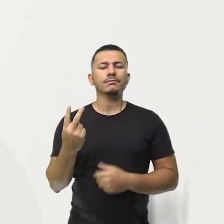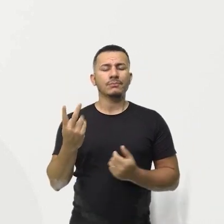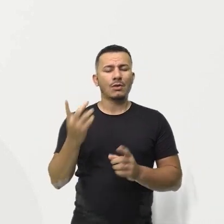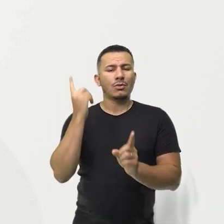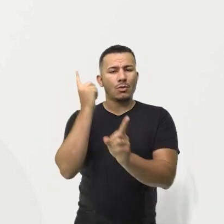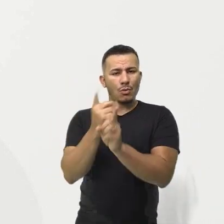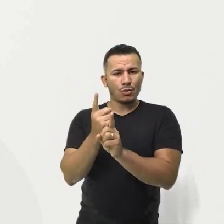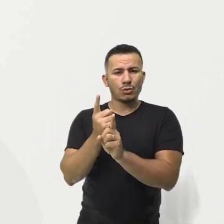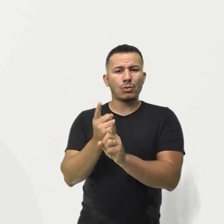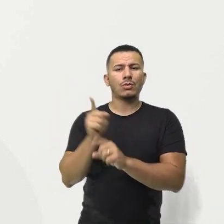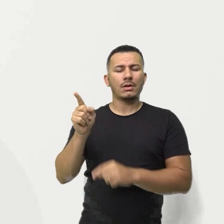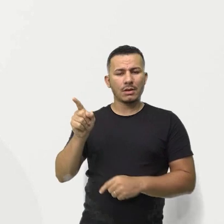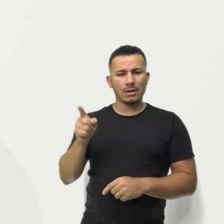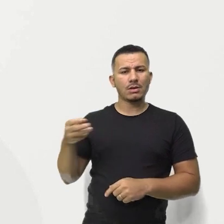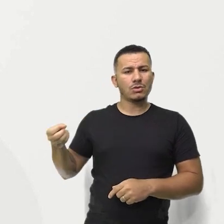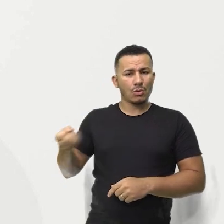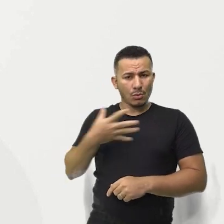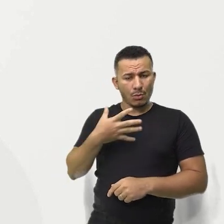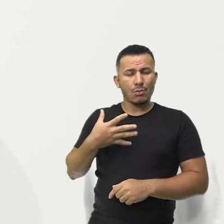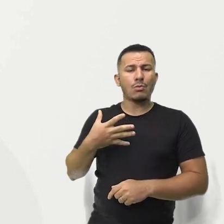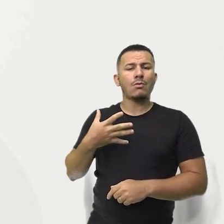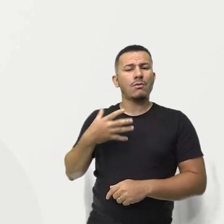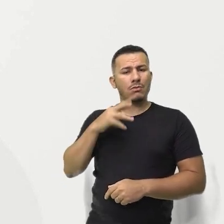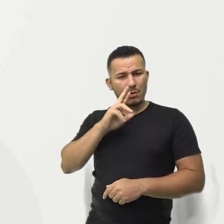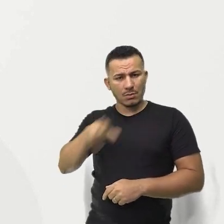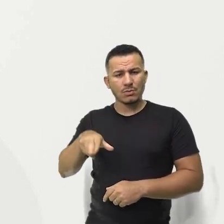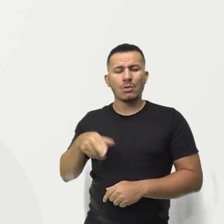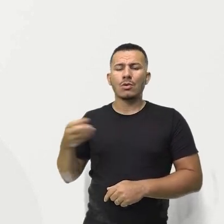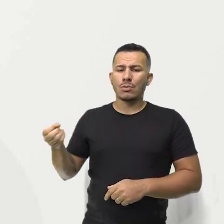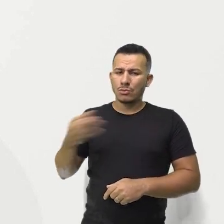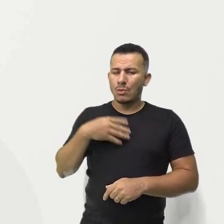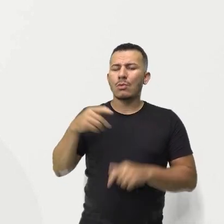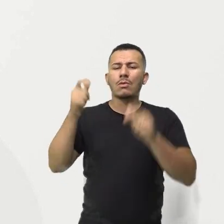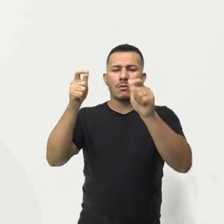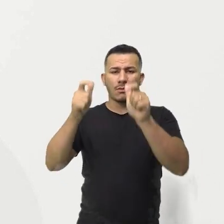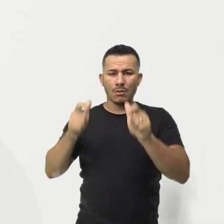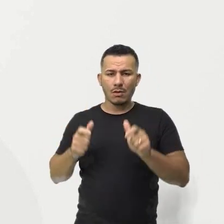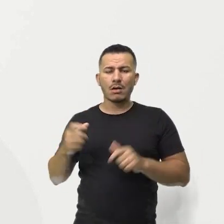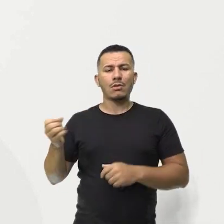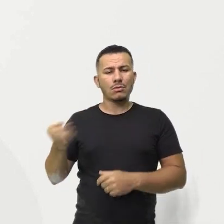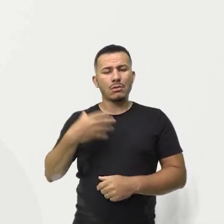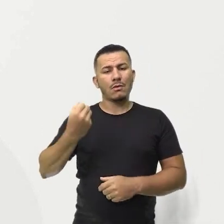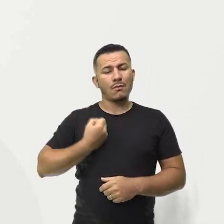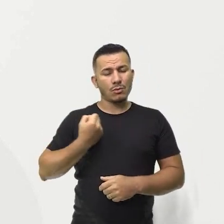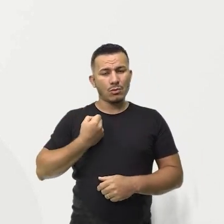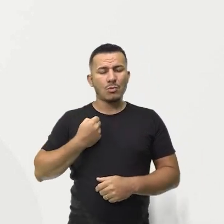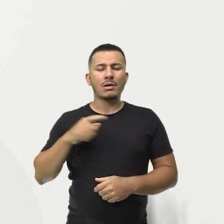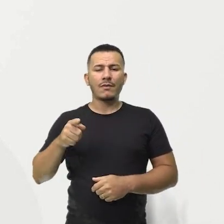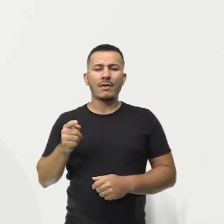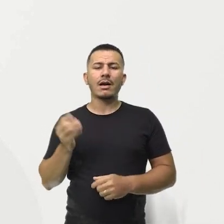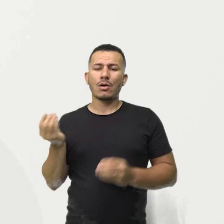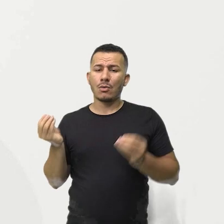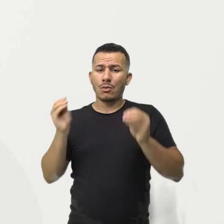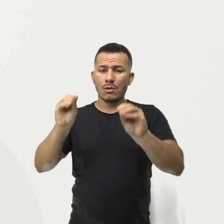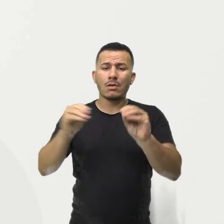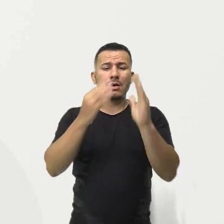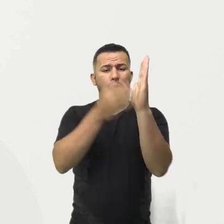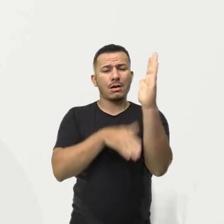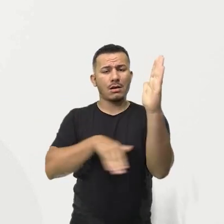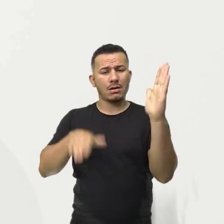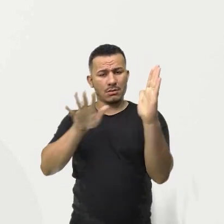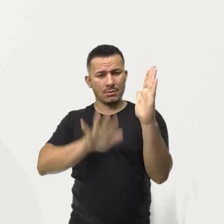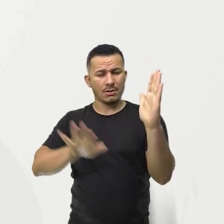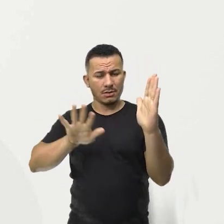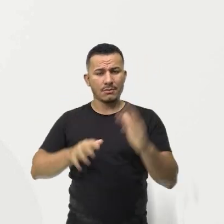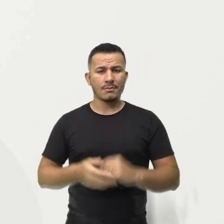10 dividido por 2, que é 5, e 2 dividido por 2, que é 1. Todas as coordenadas nós dividimos por 2.